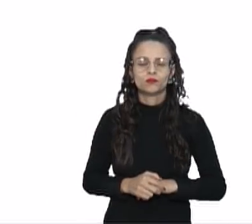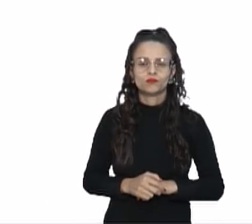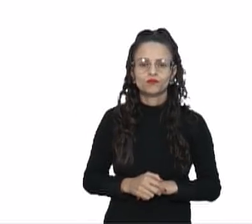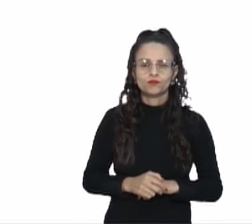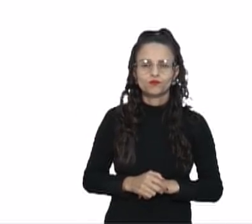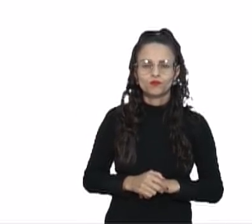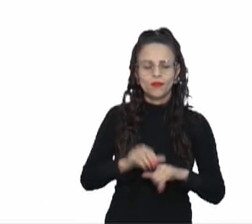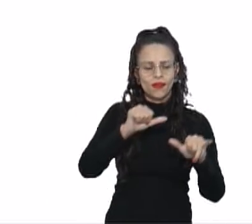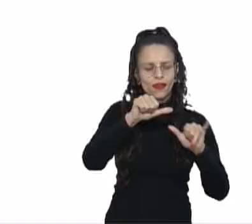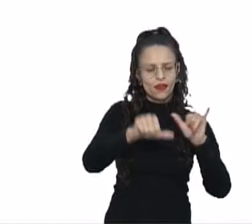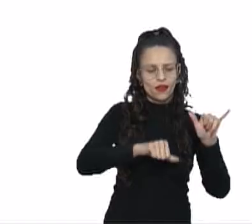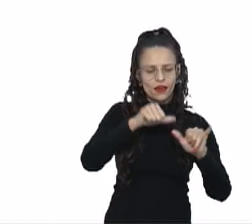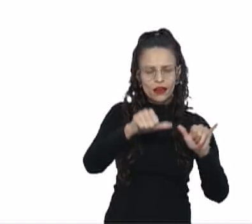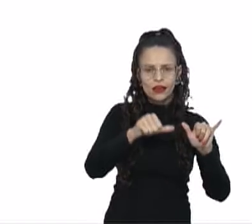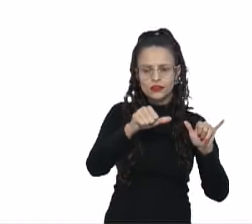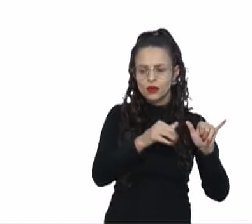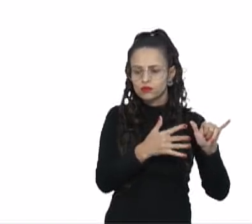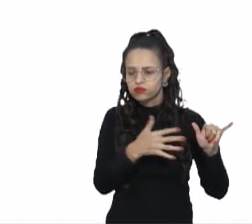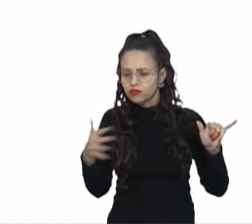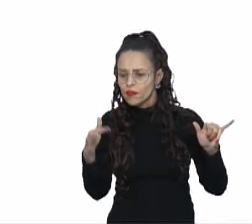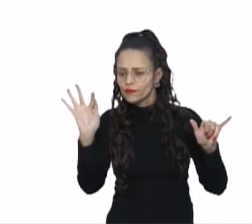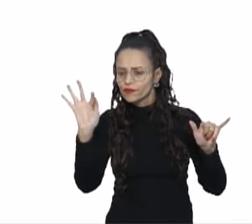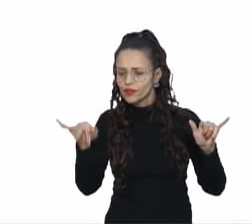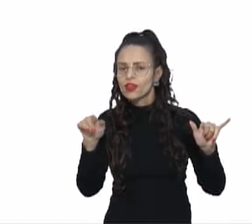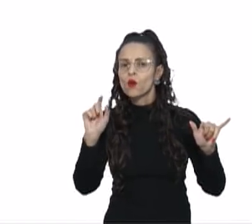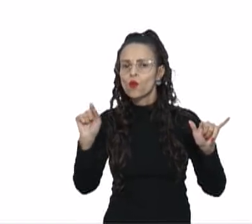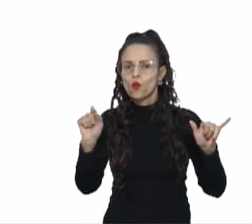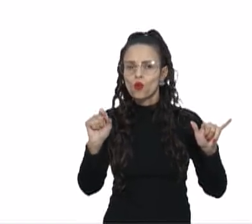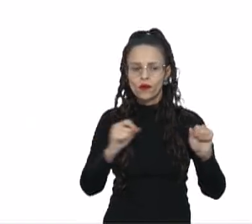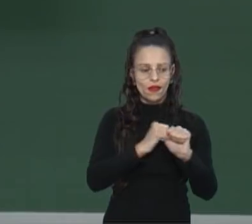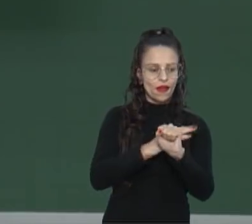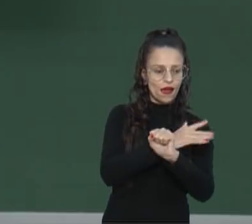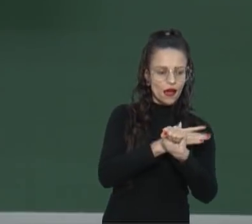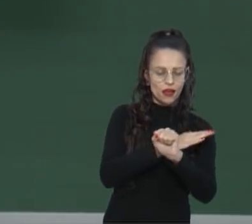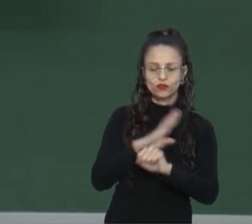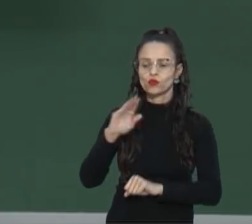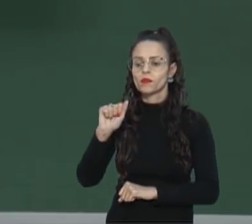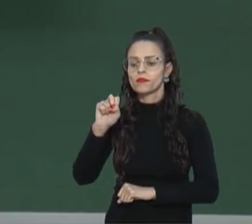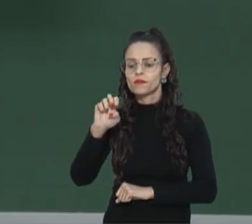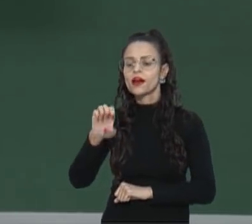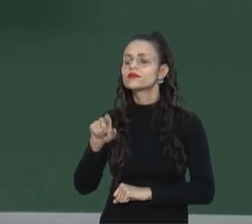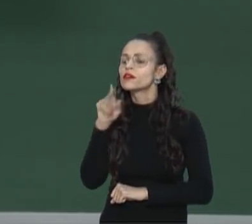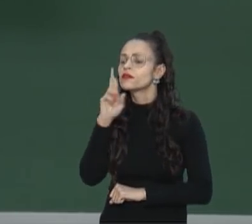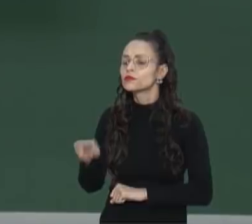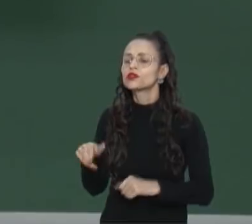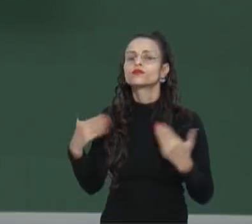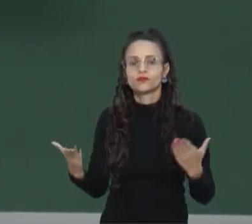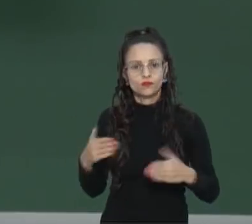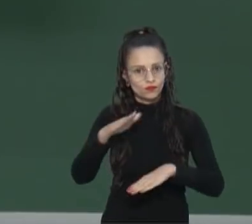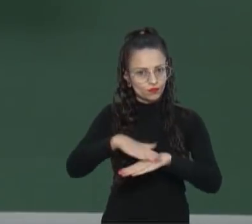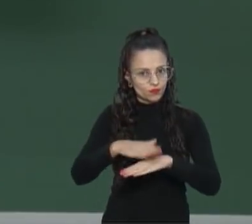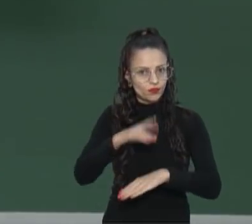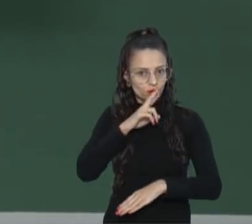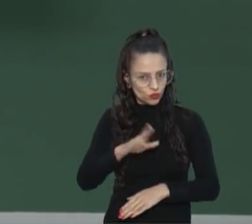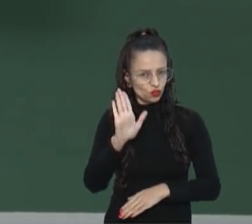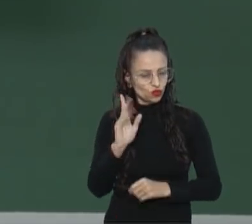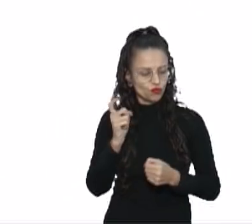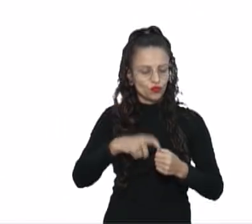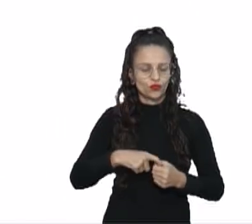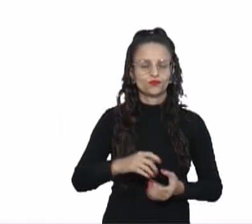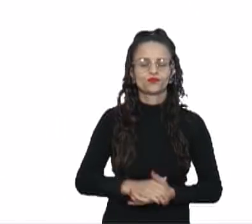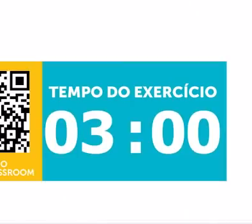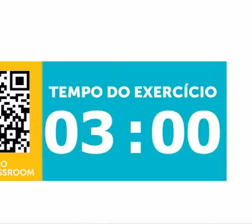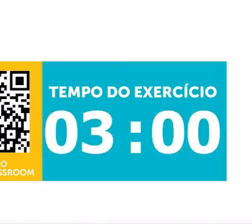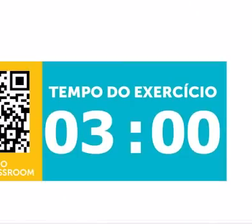de uma reação de neutralização entre um ácido e uma base? Já falei para vocês. Então anota, responde e eu volto rapidamente.